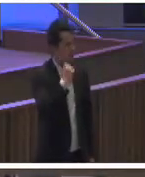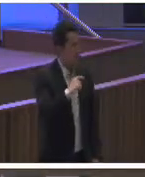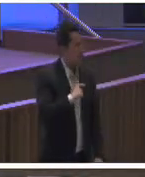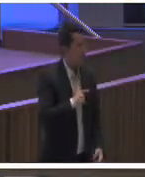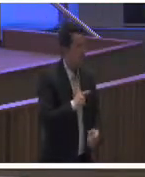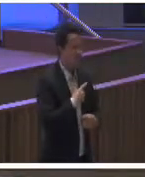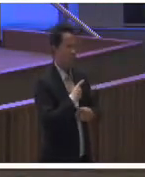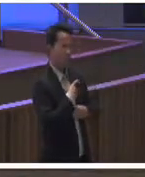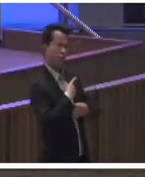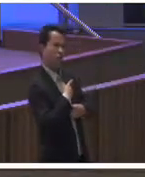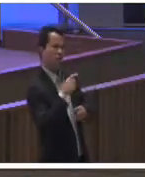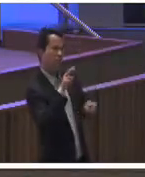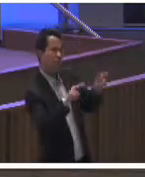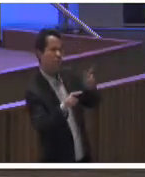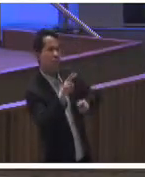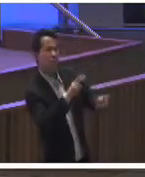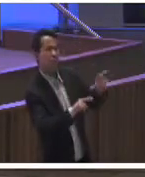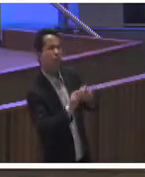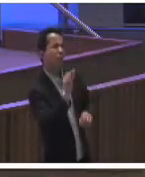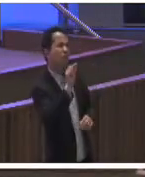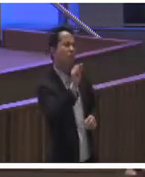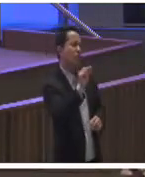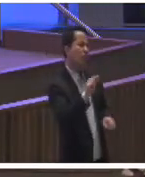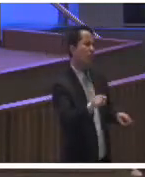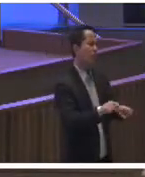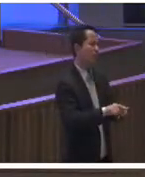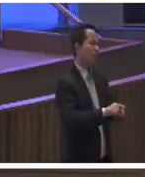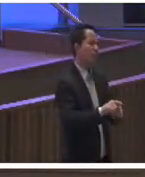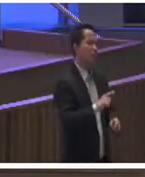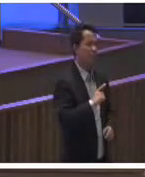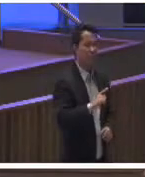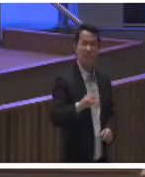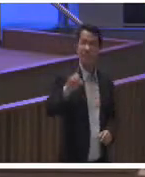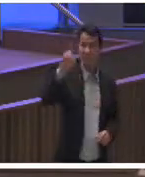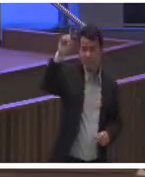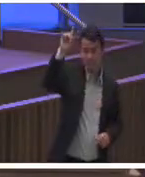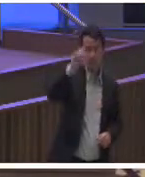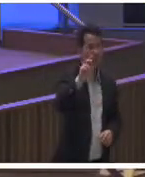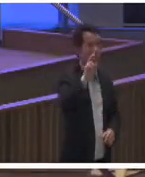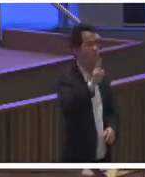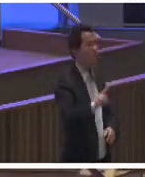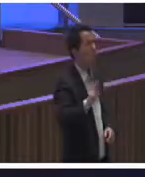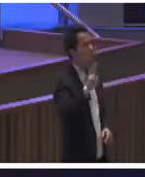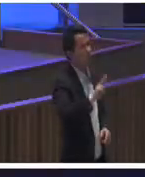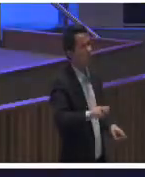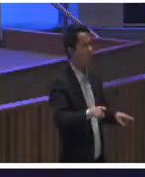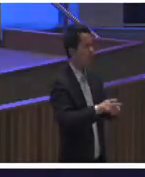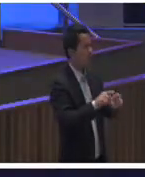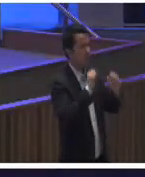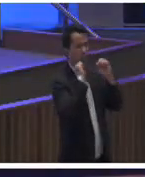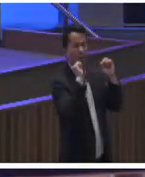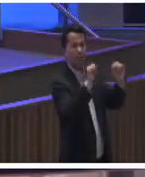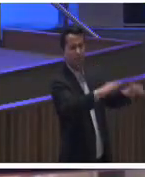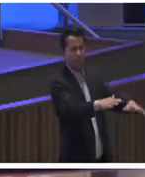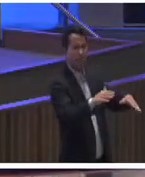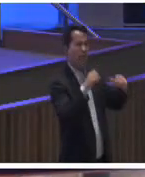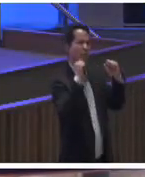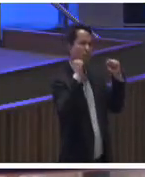Discernimento espiritual é arma de Deus, poderosa de Deus, que se demonstra